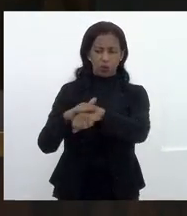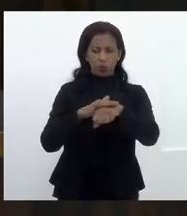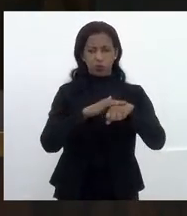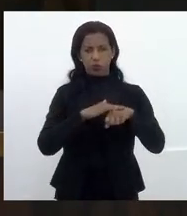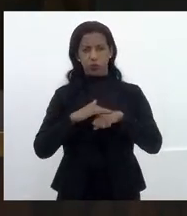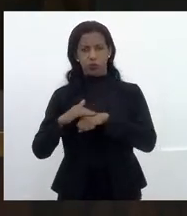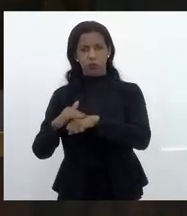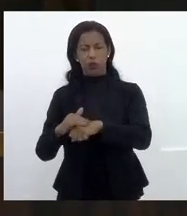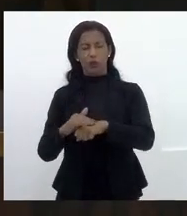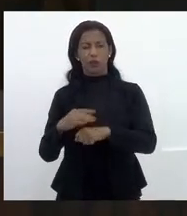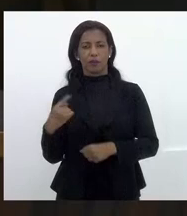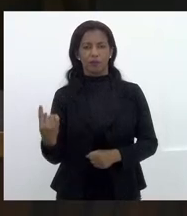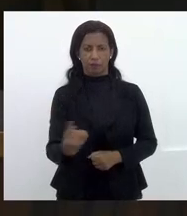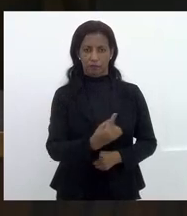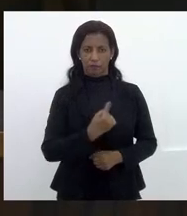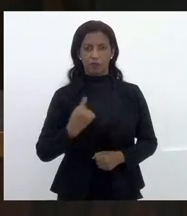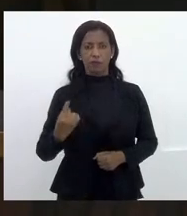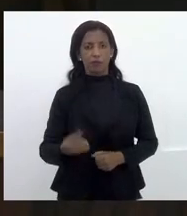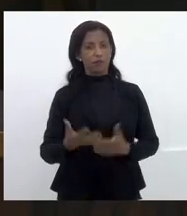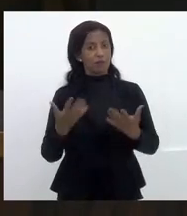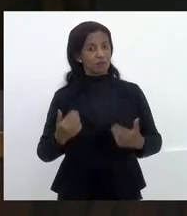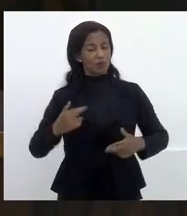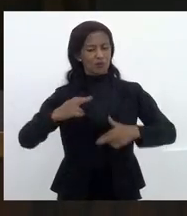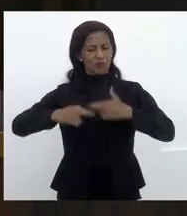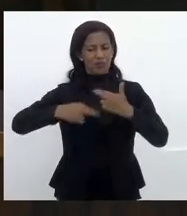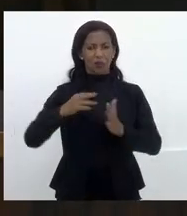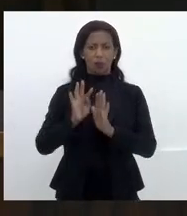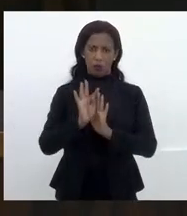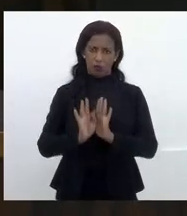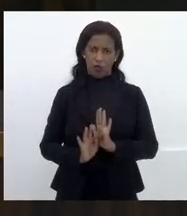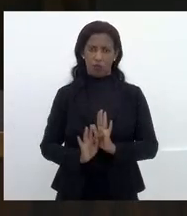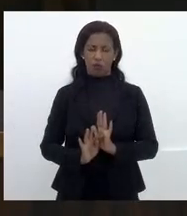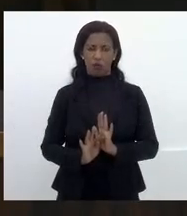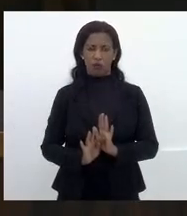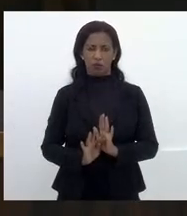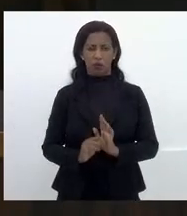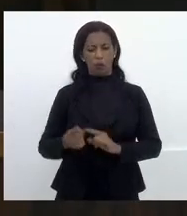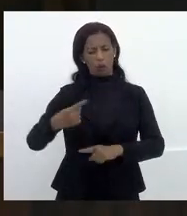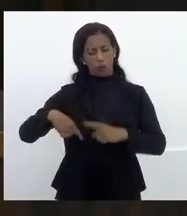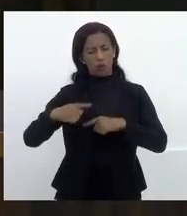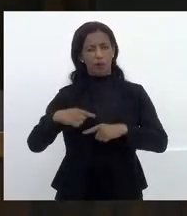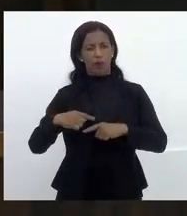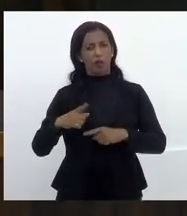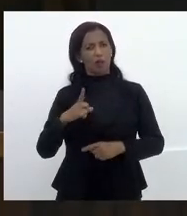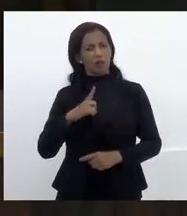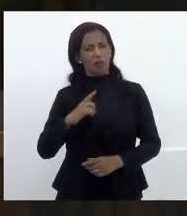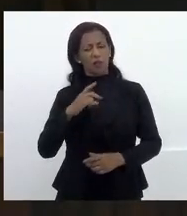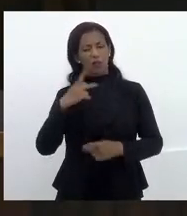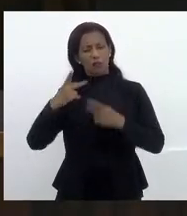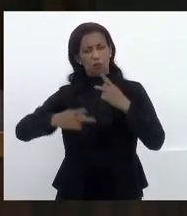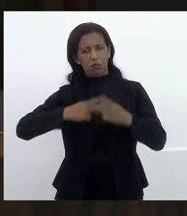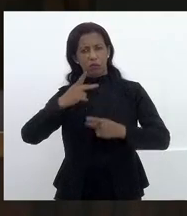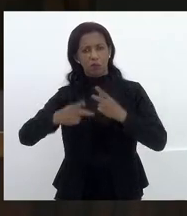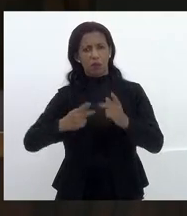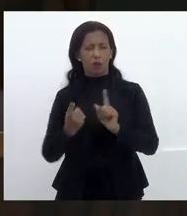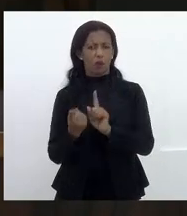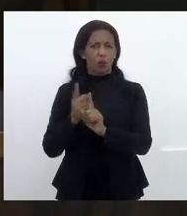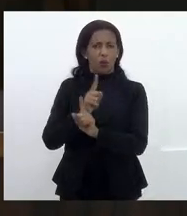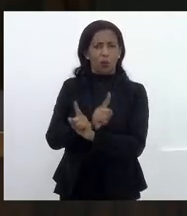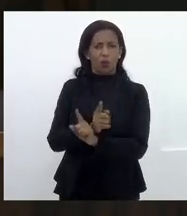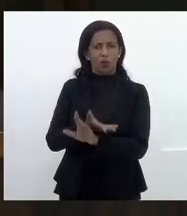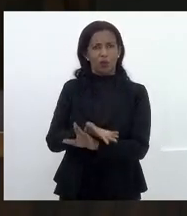aqui nós eventualmente vamos transformar o texto de alguma forma eu tenho dito que ao contrário de muitos